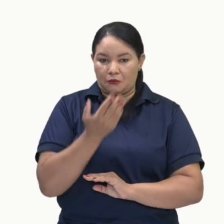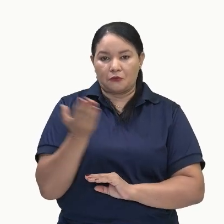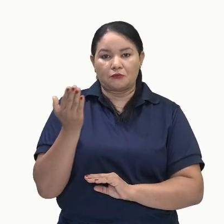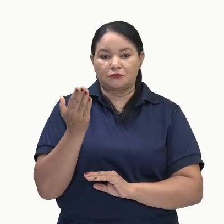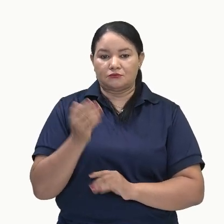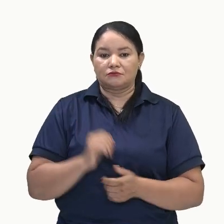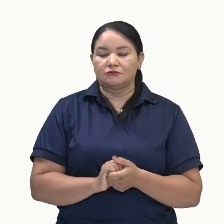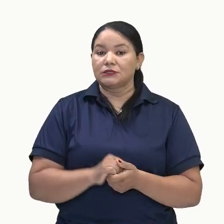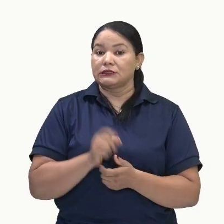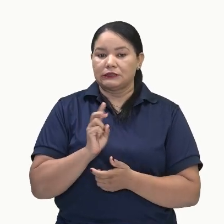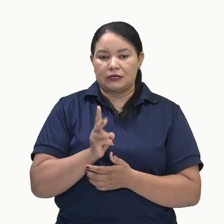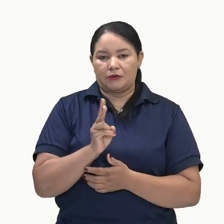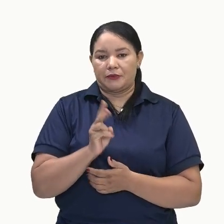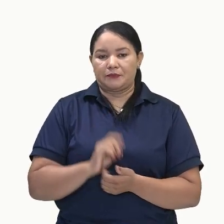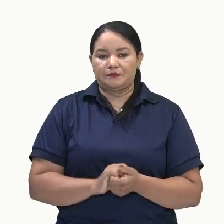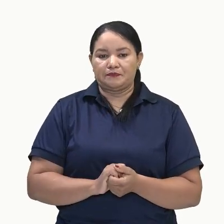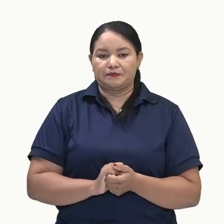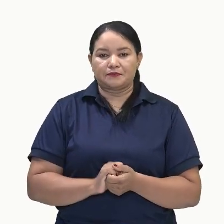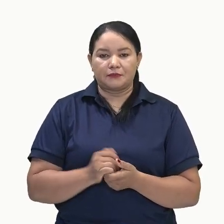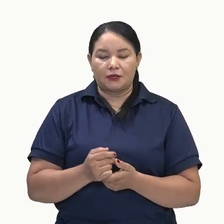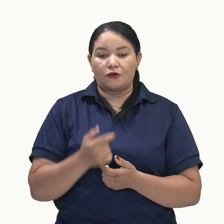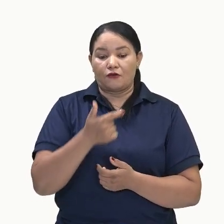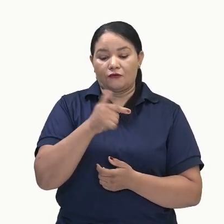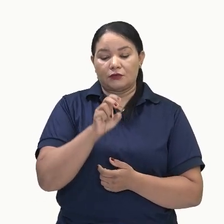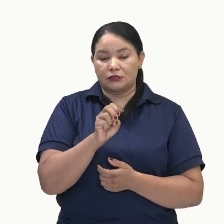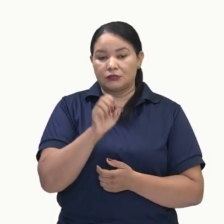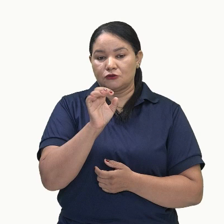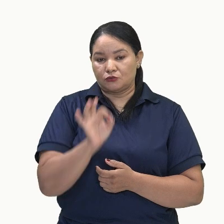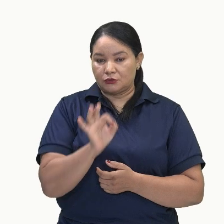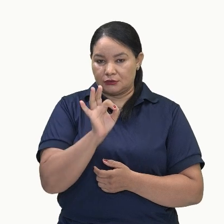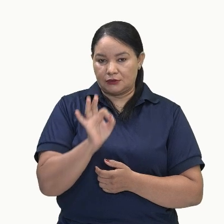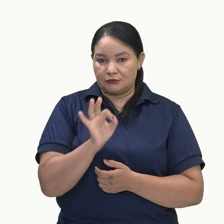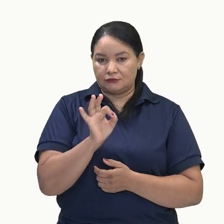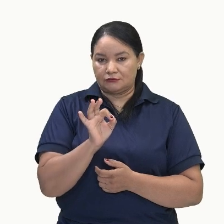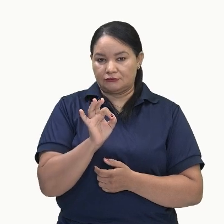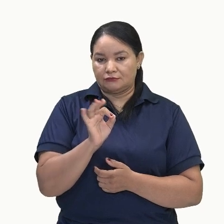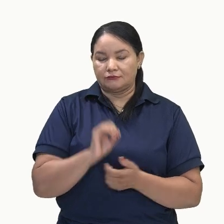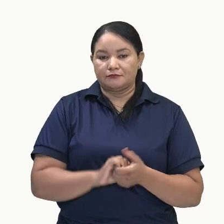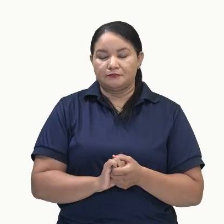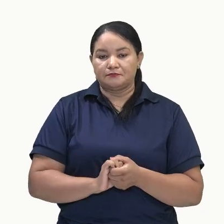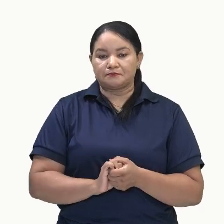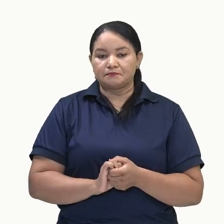Sempre. Que quer dizer 25 por 100, tá? Então,